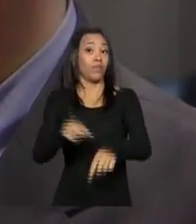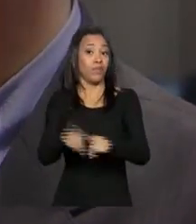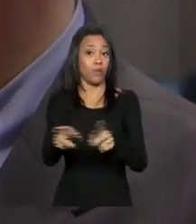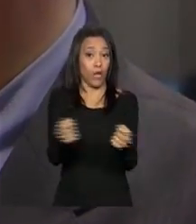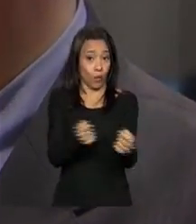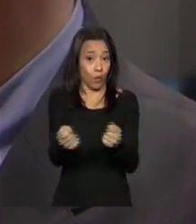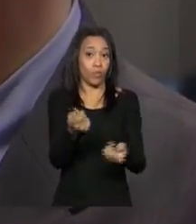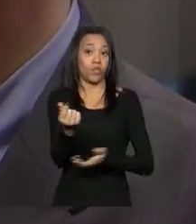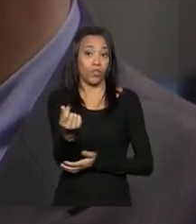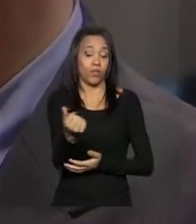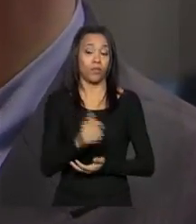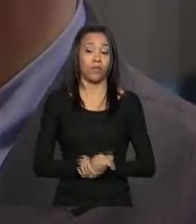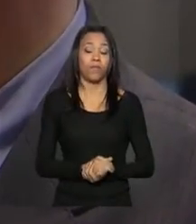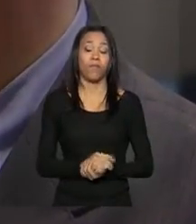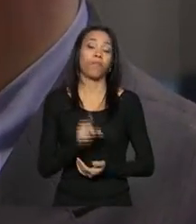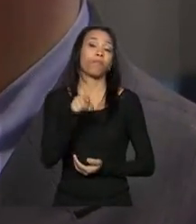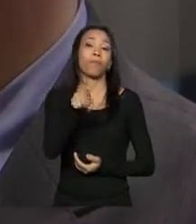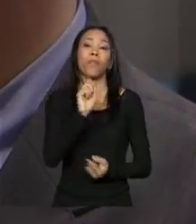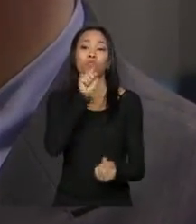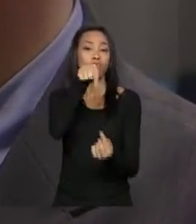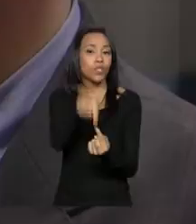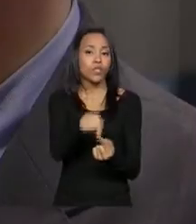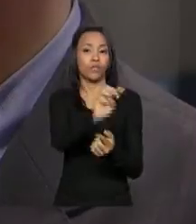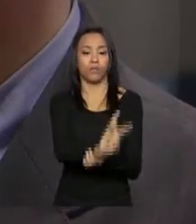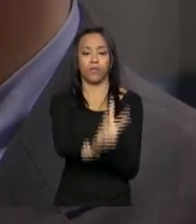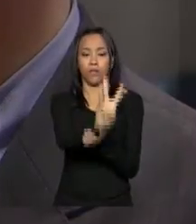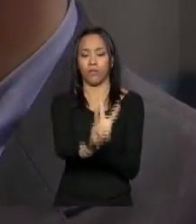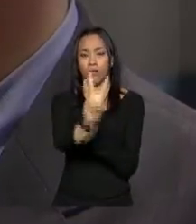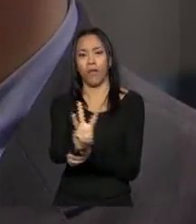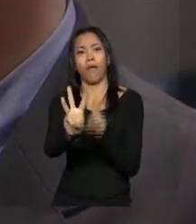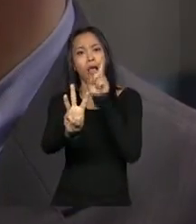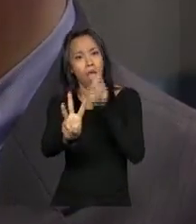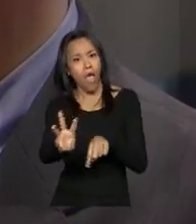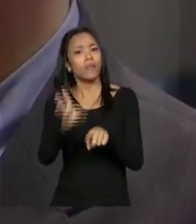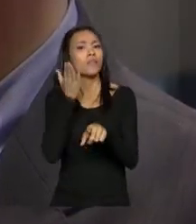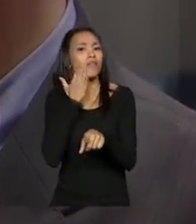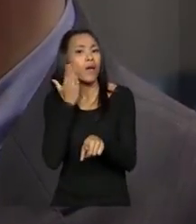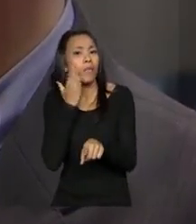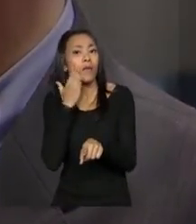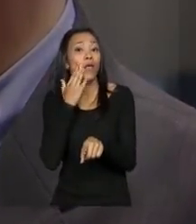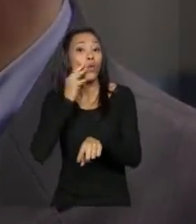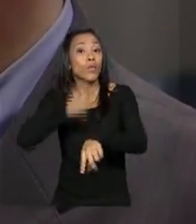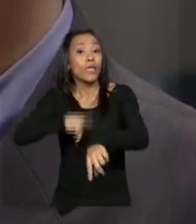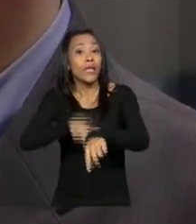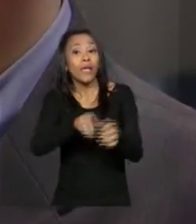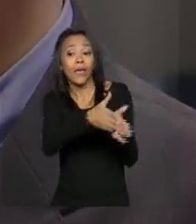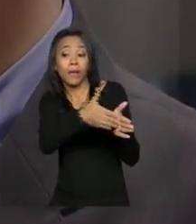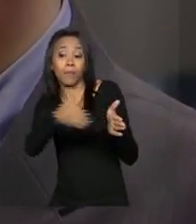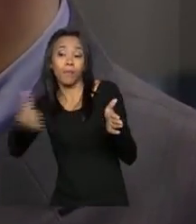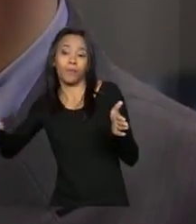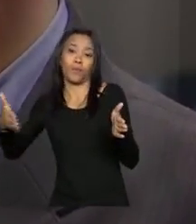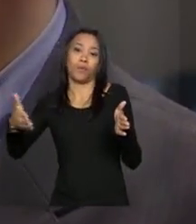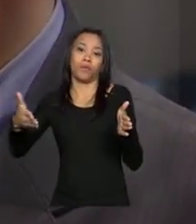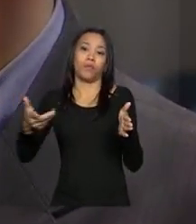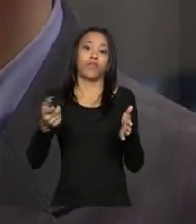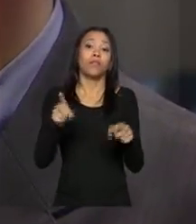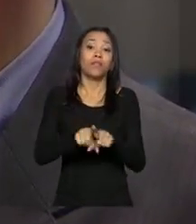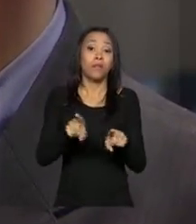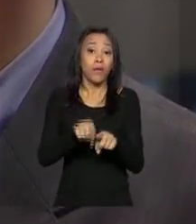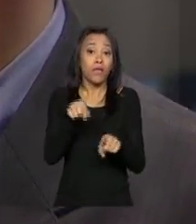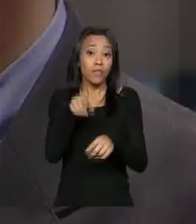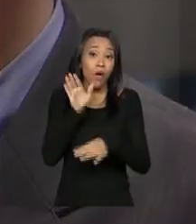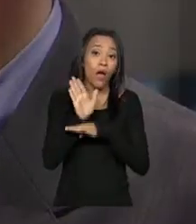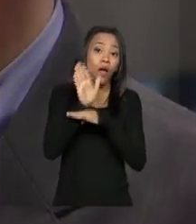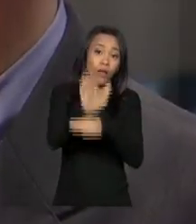Portal Único de Comércio Exterior é a redução de prazos e de custos no comércio exterior. E com isso, o ganho de